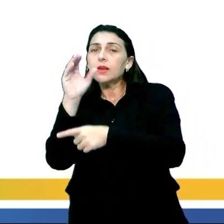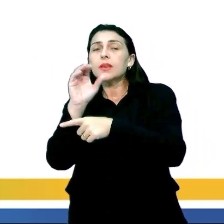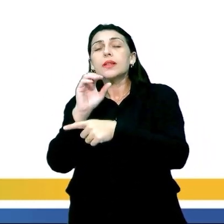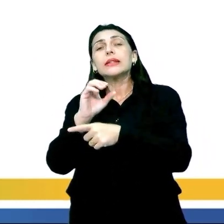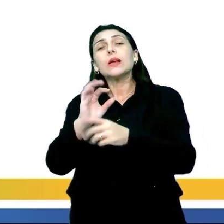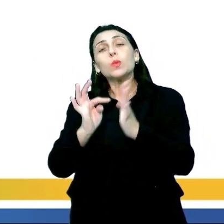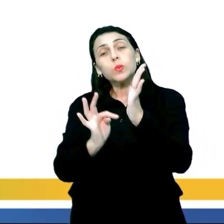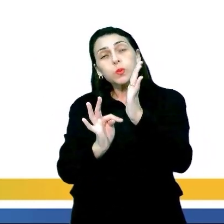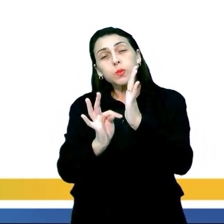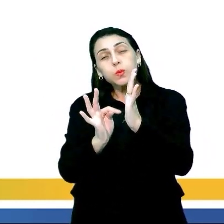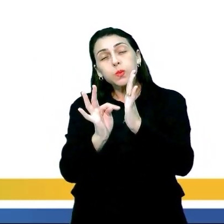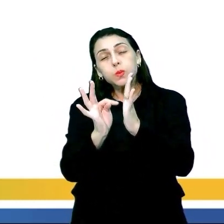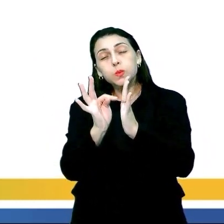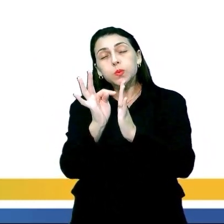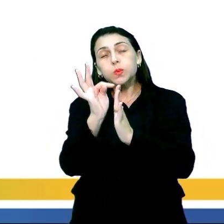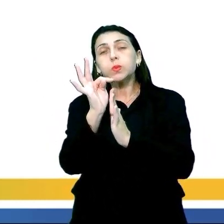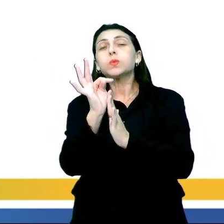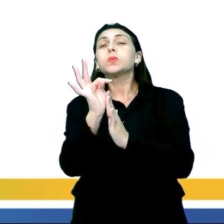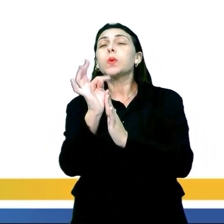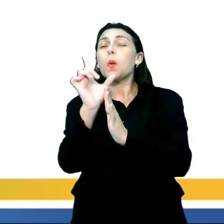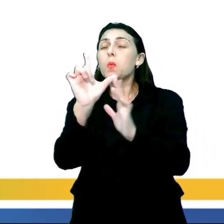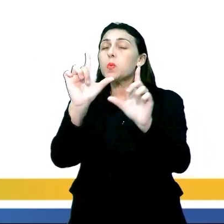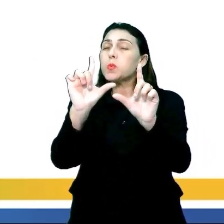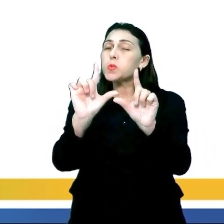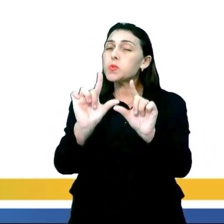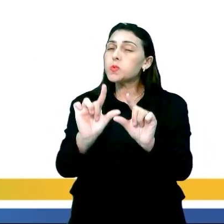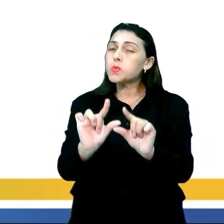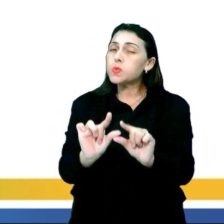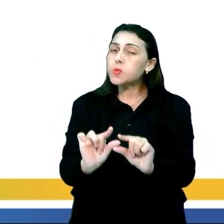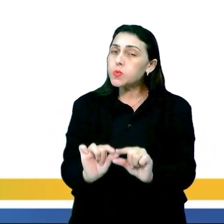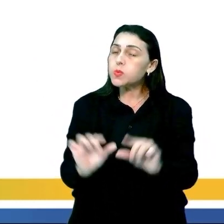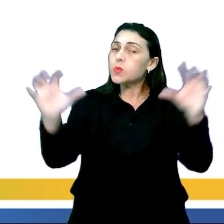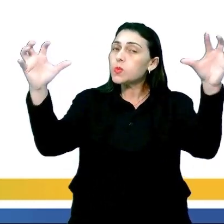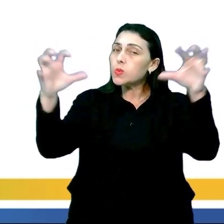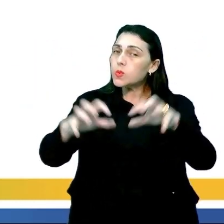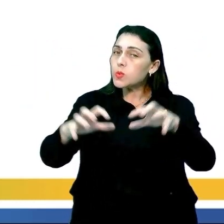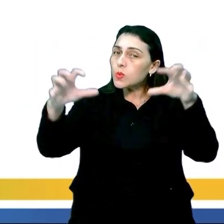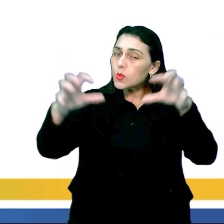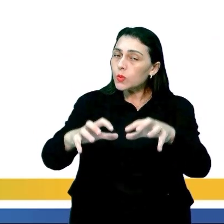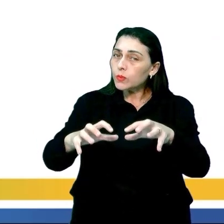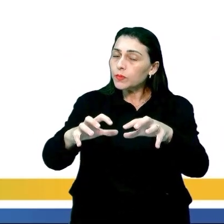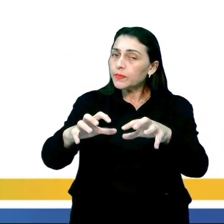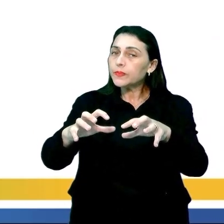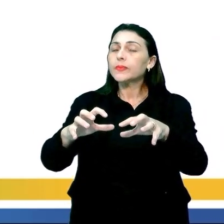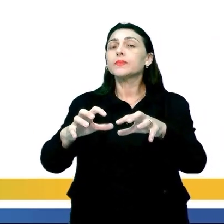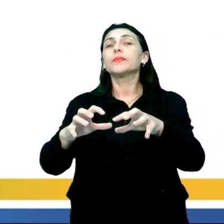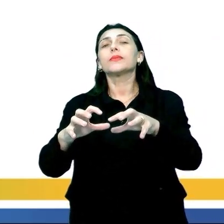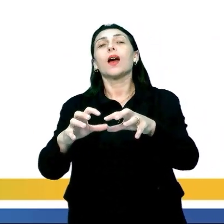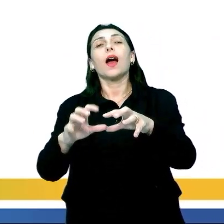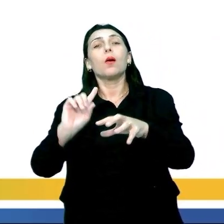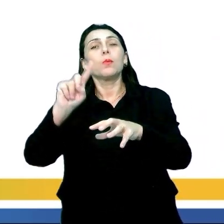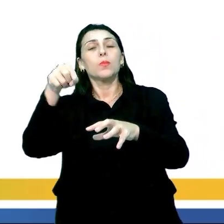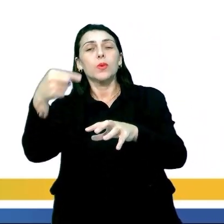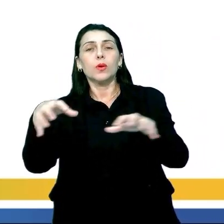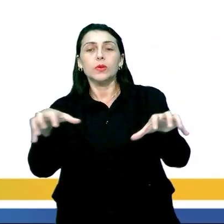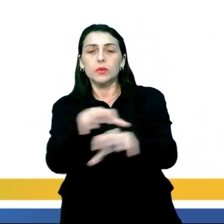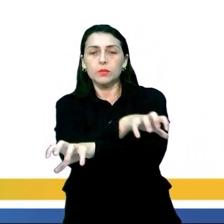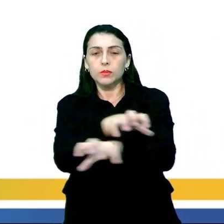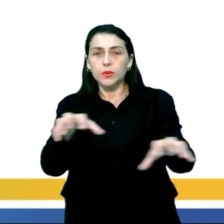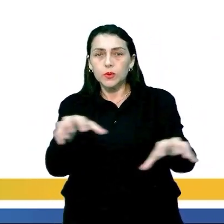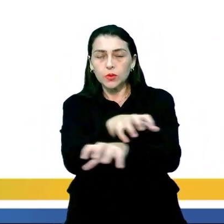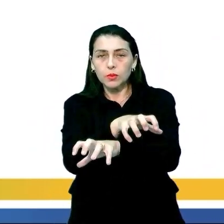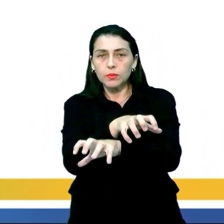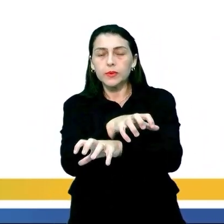com temperaturas elevadas e baixo índice pluviométrico. Então, vamos ao próximo